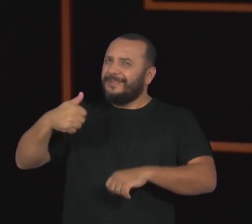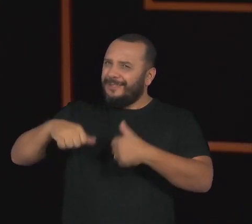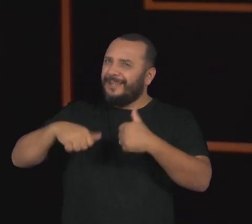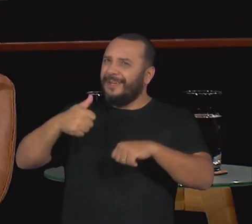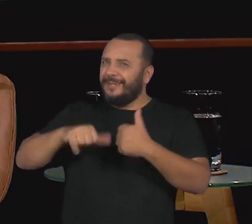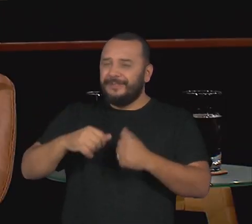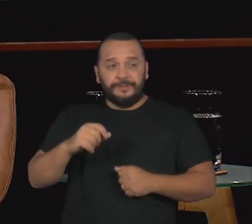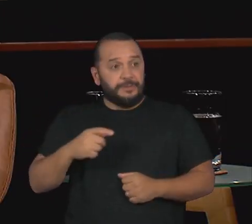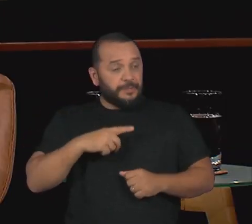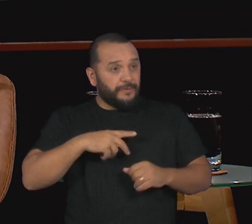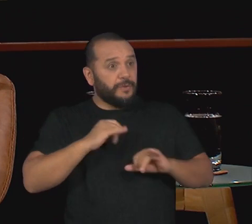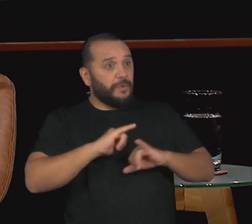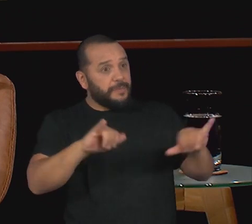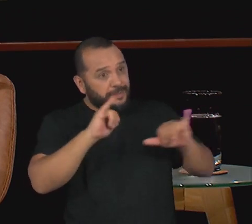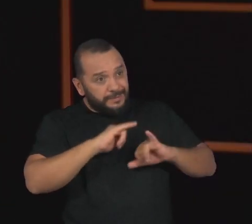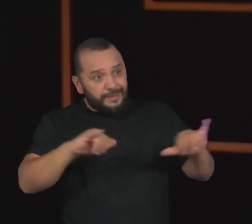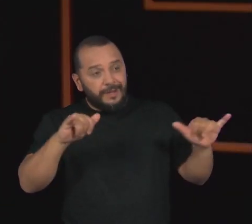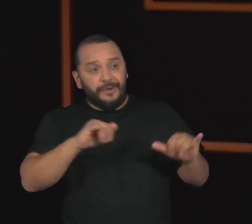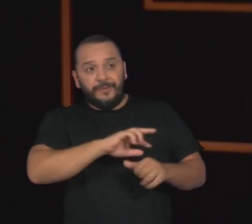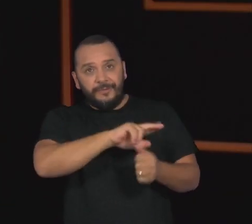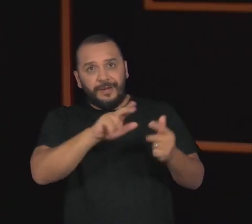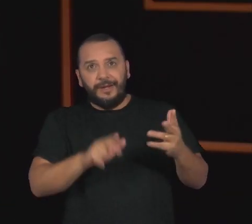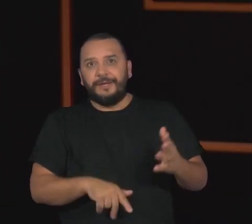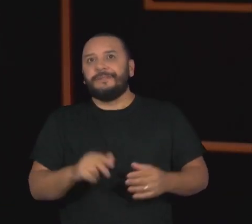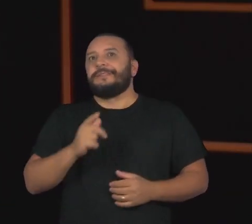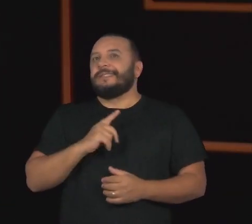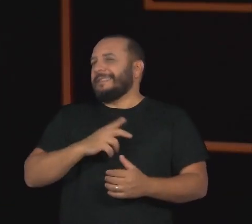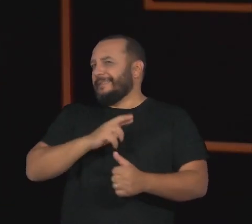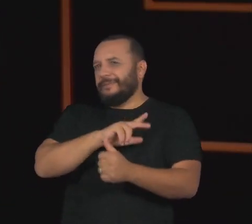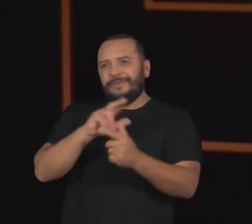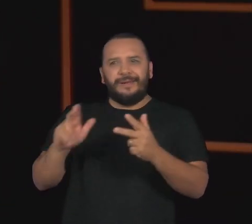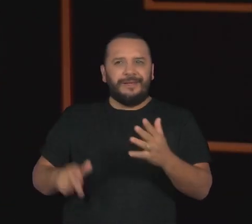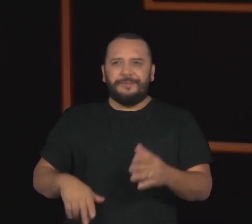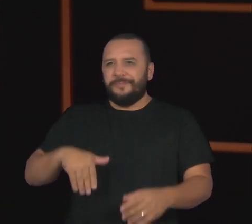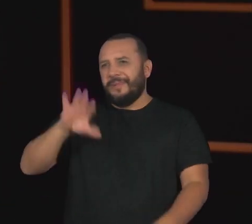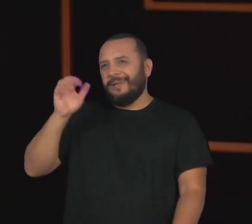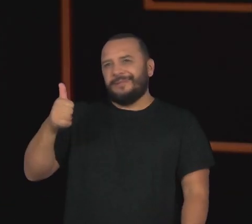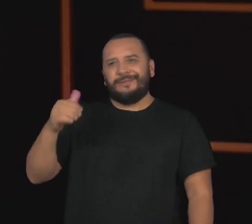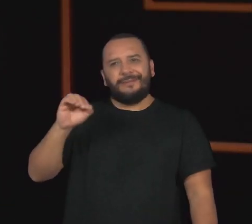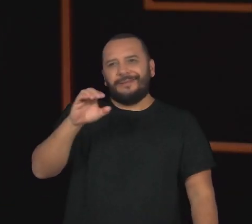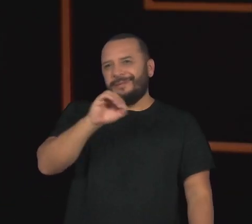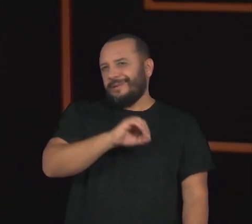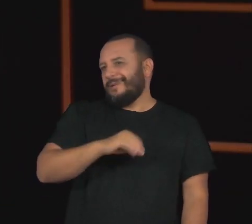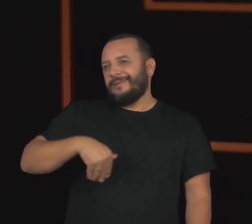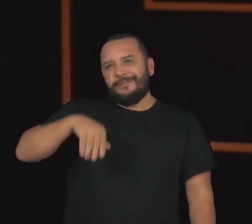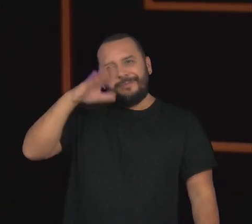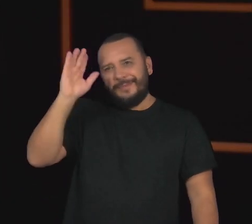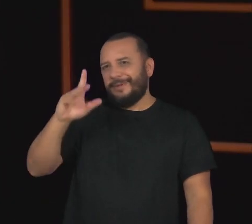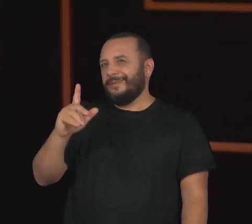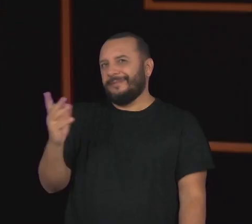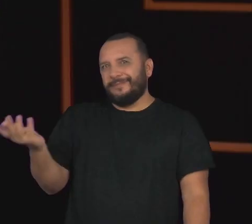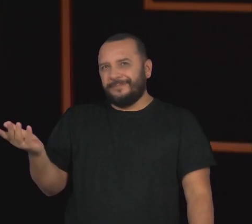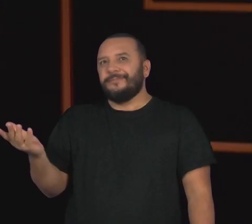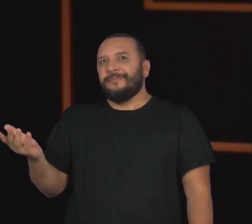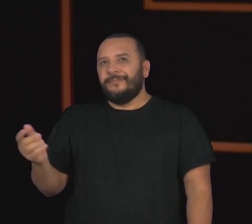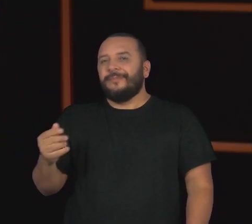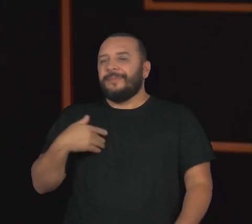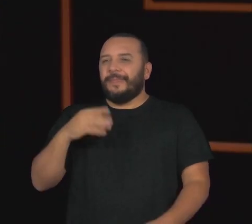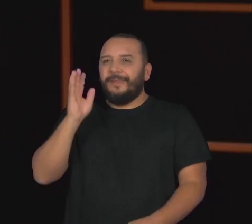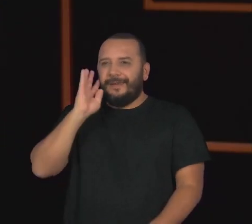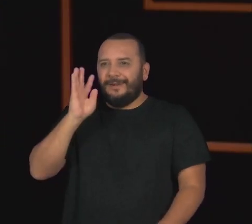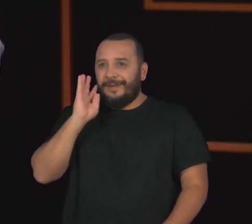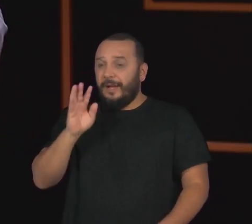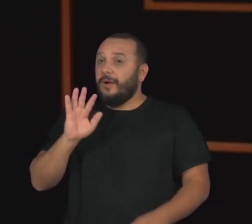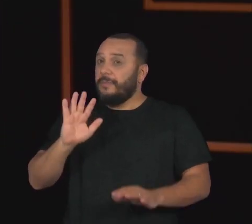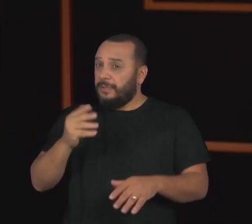E comerciais você fez muitos, né? Muitos, muitos. Centenas de comerciais. Era uma vida divertida, mas